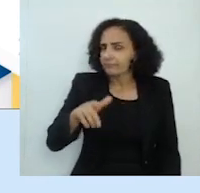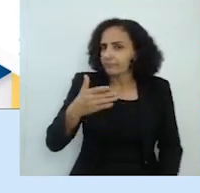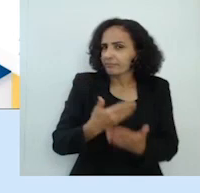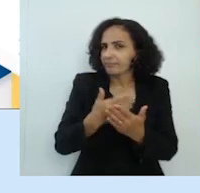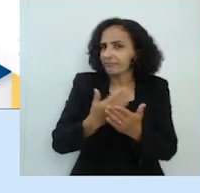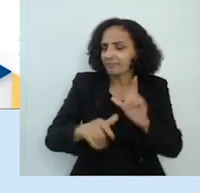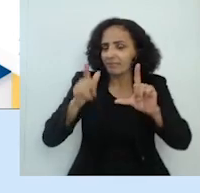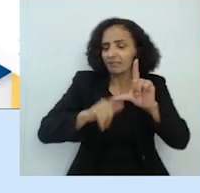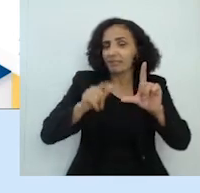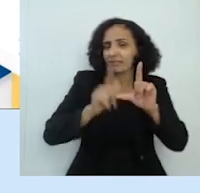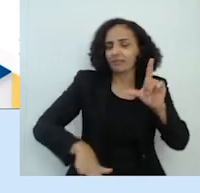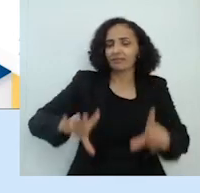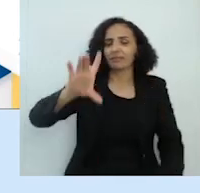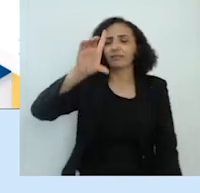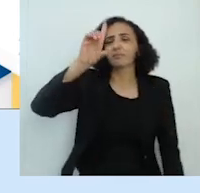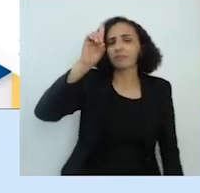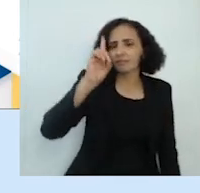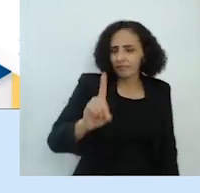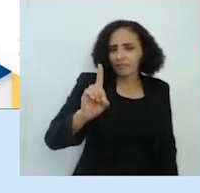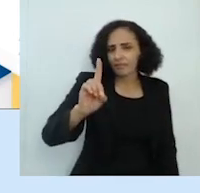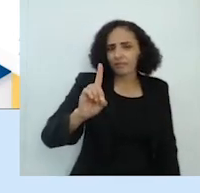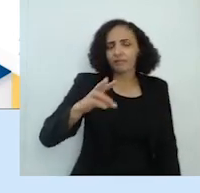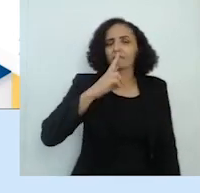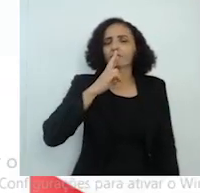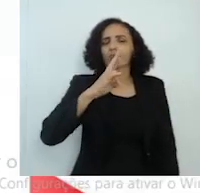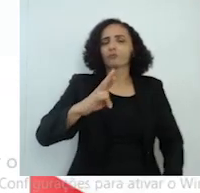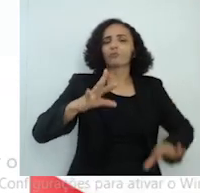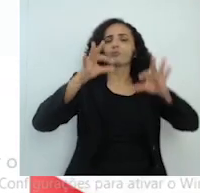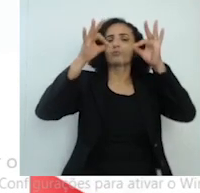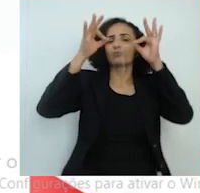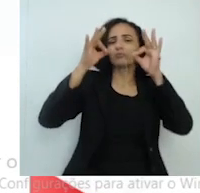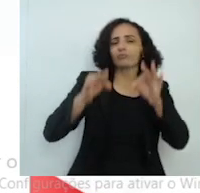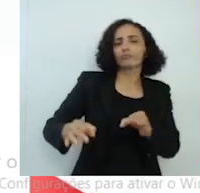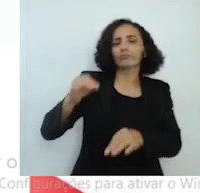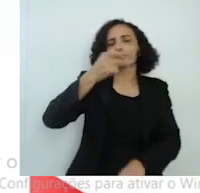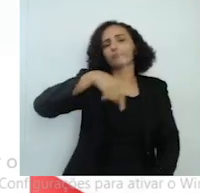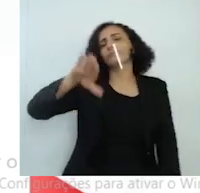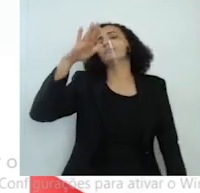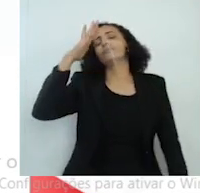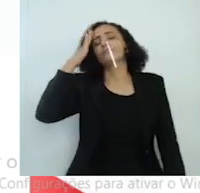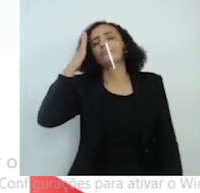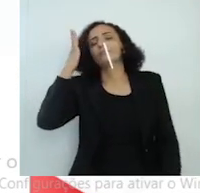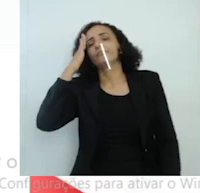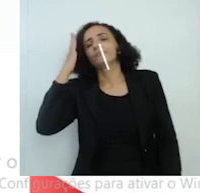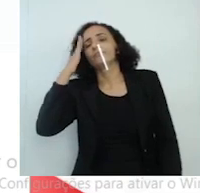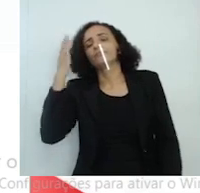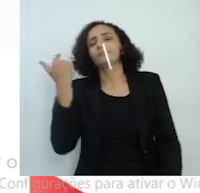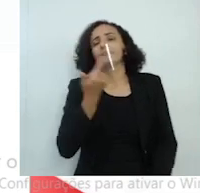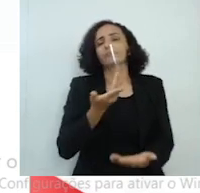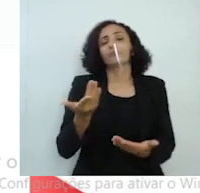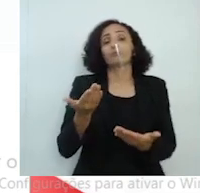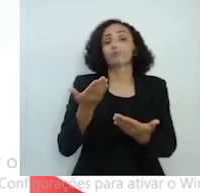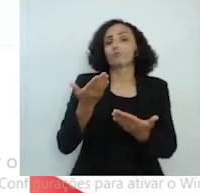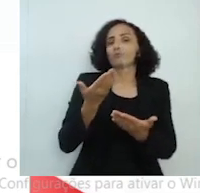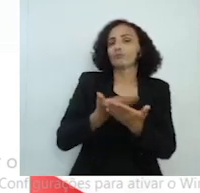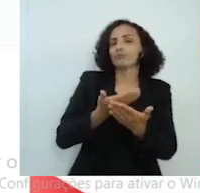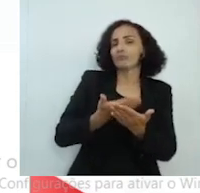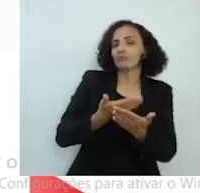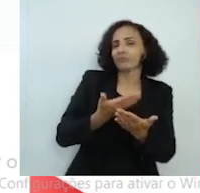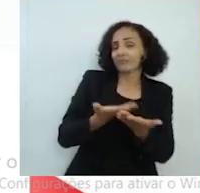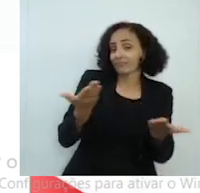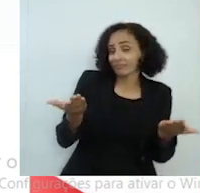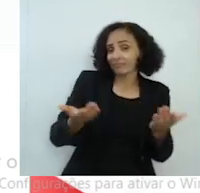Letrinha D, o materialismo histórico, que eram ideias que foram de Karl Marx e Friedrich Engels, e as lutas de classe.